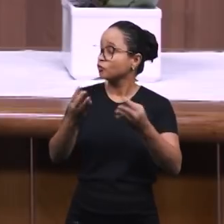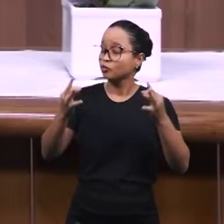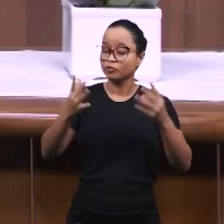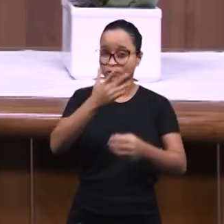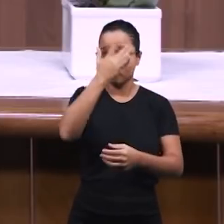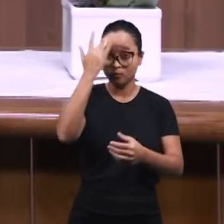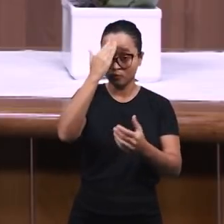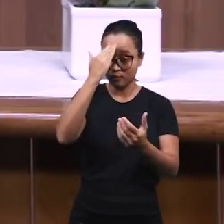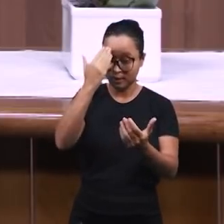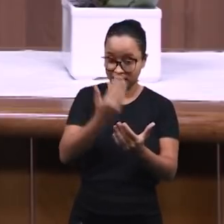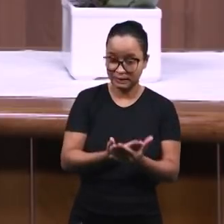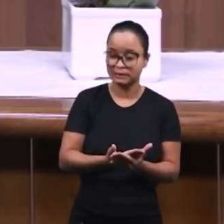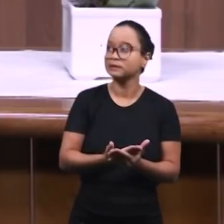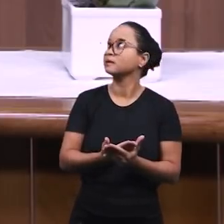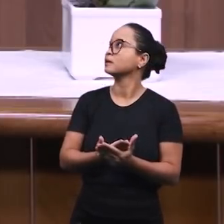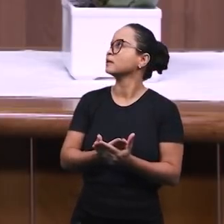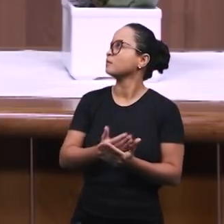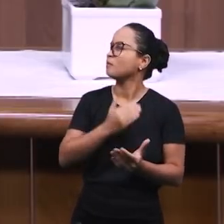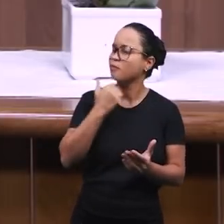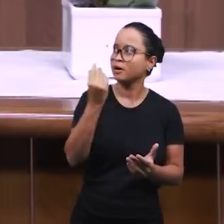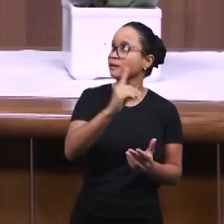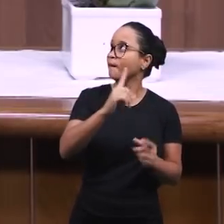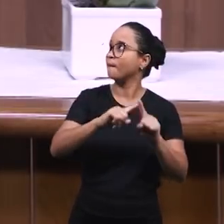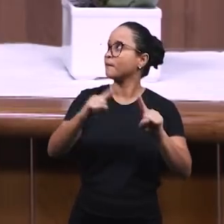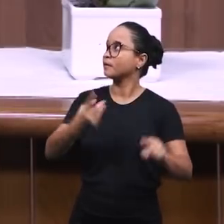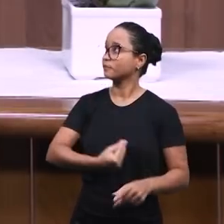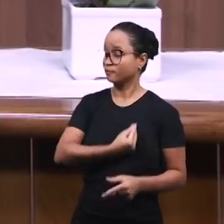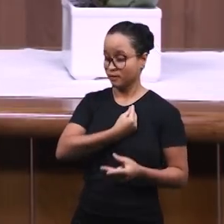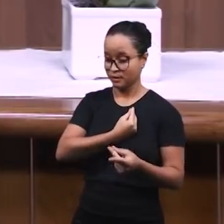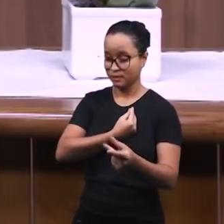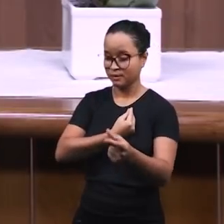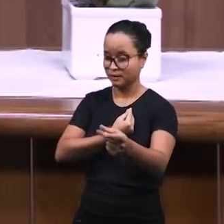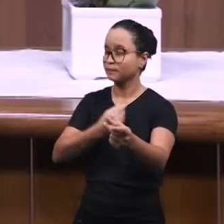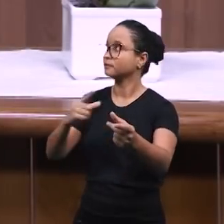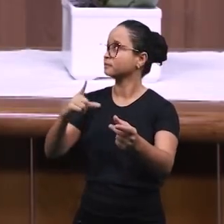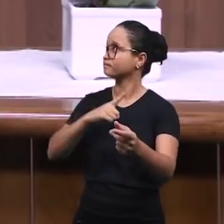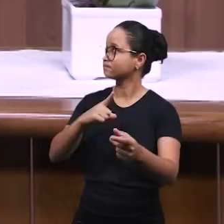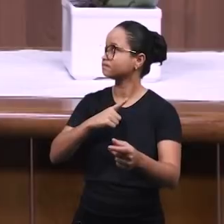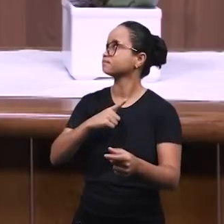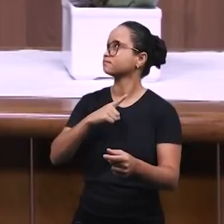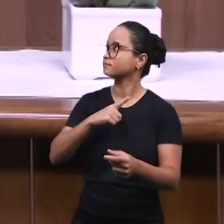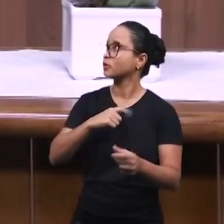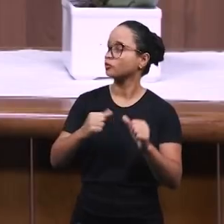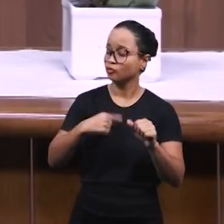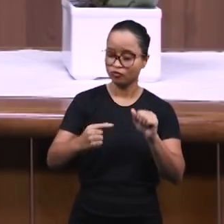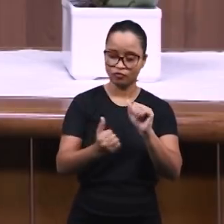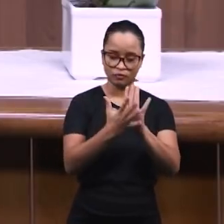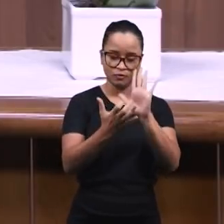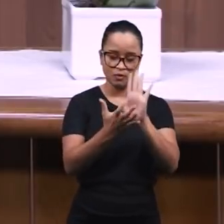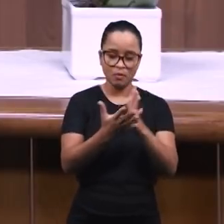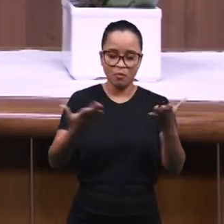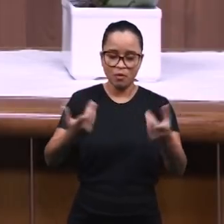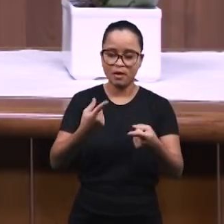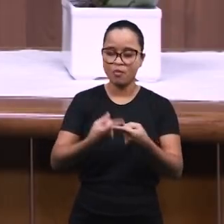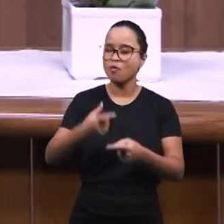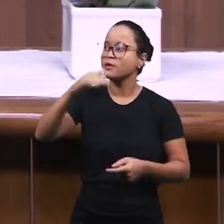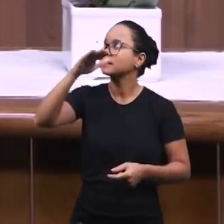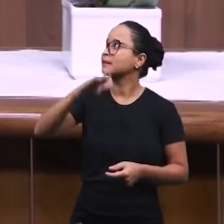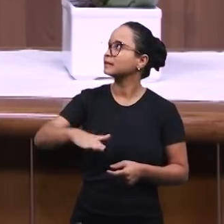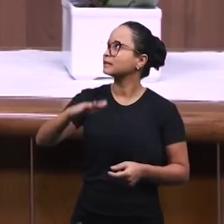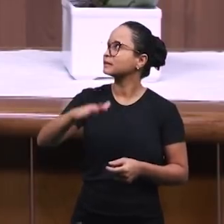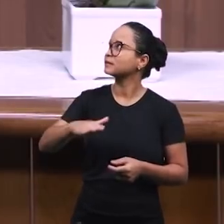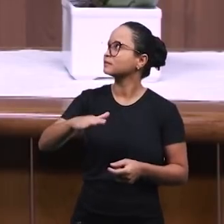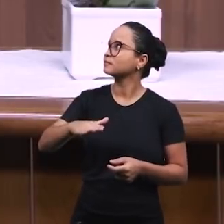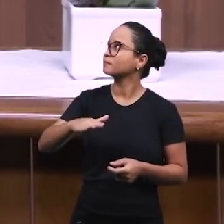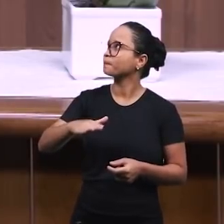que nele crê, como diz a tua palavra, não pereça, mas tenha a vida eterna. Te louvamos porque nesta tarde tu estás